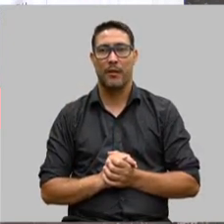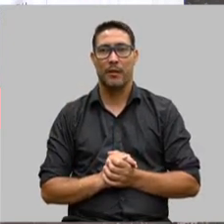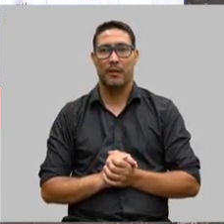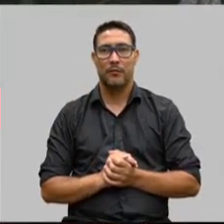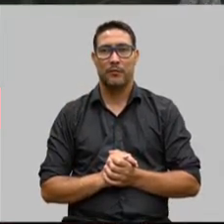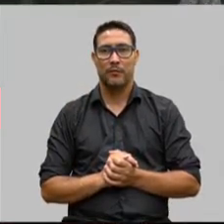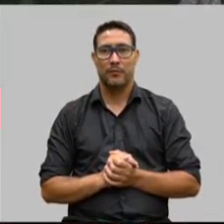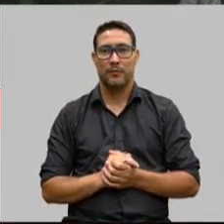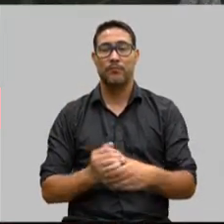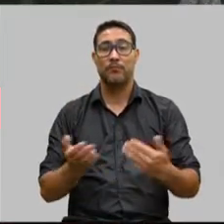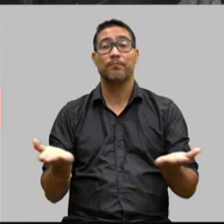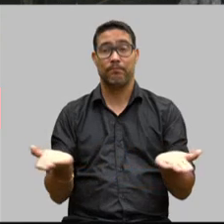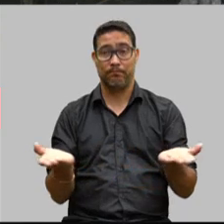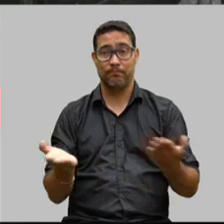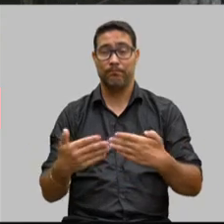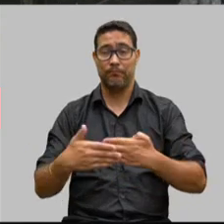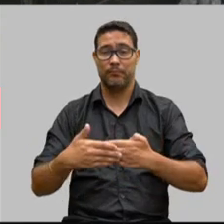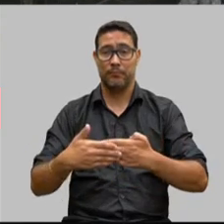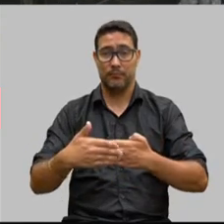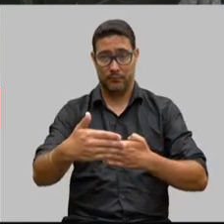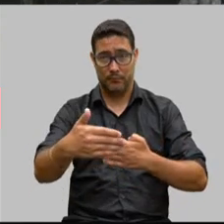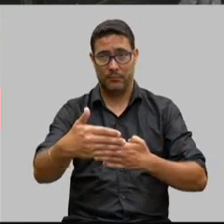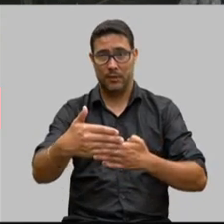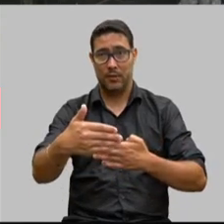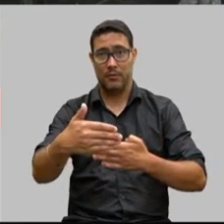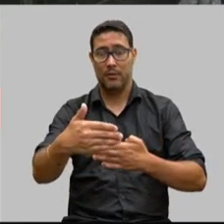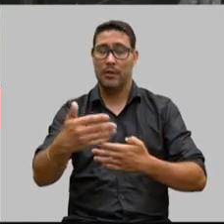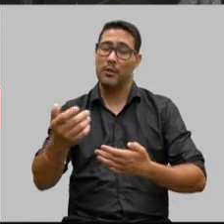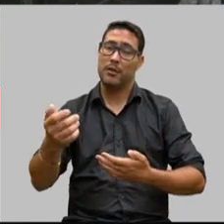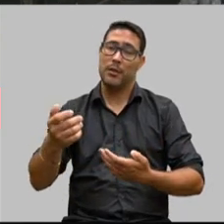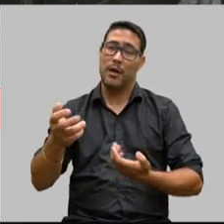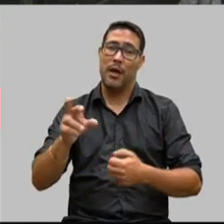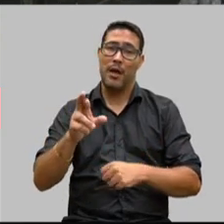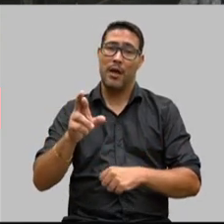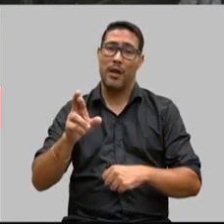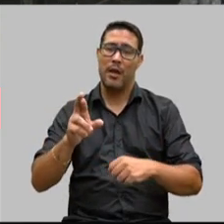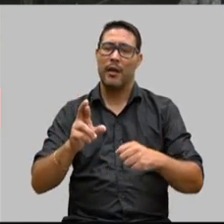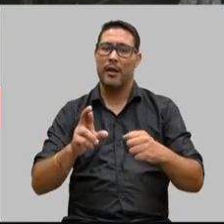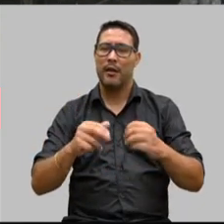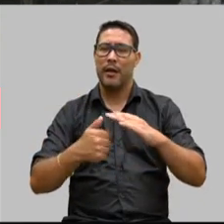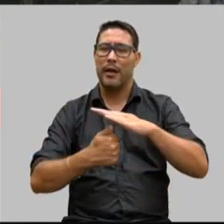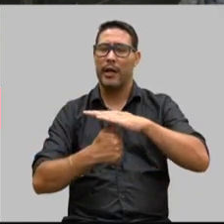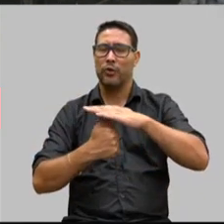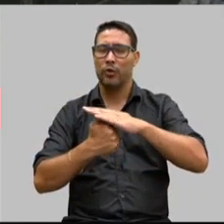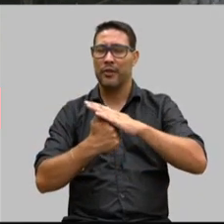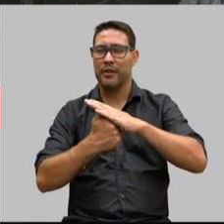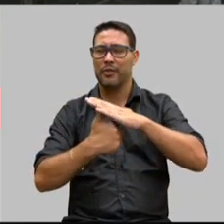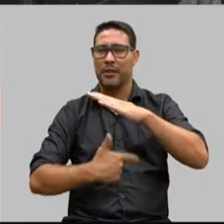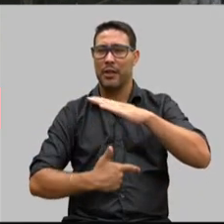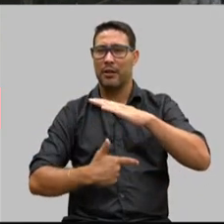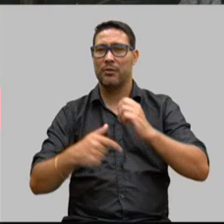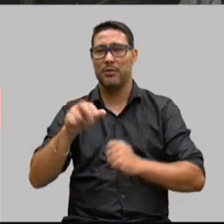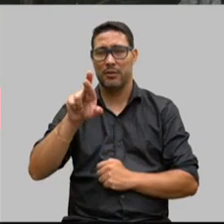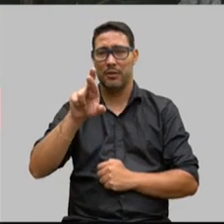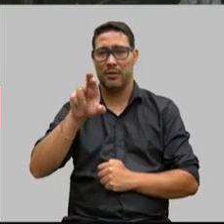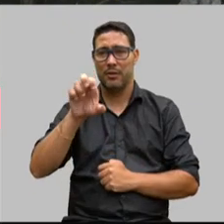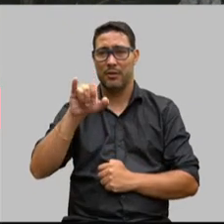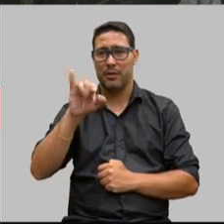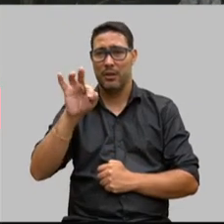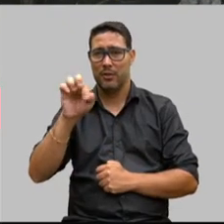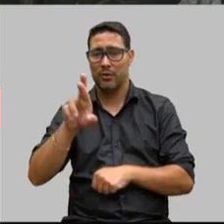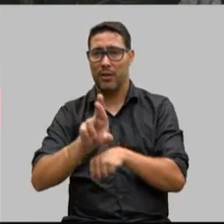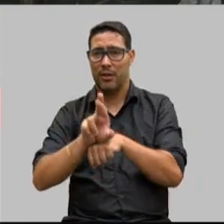Passo a palavra, neste momento, para o magnífico reitor da Universidade Estadual de Montes Claros, Unimontes, neste ato e, nesse momento,